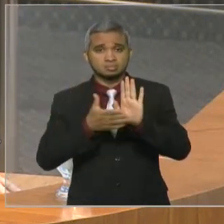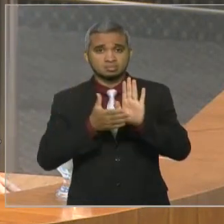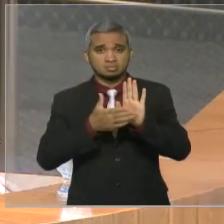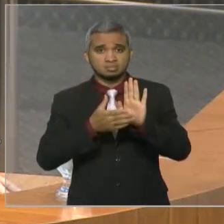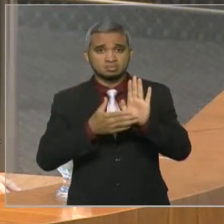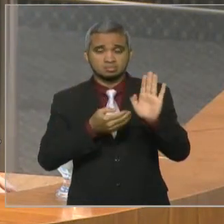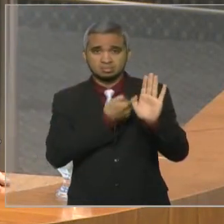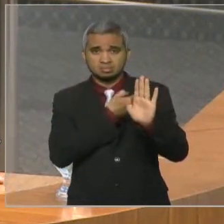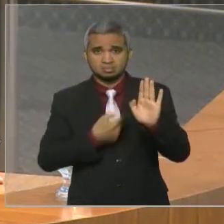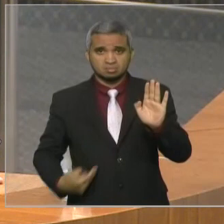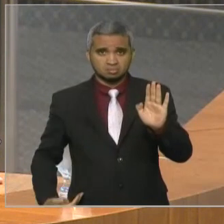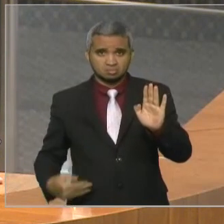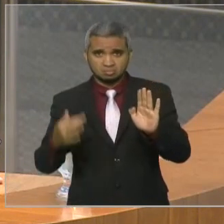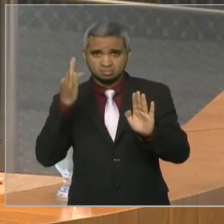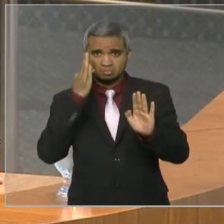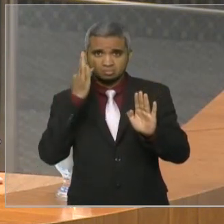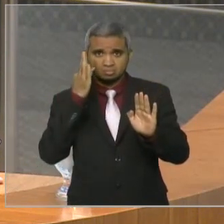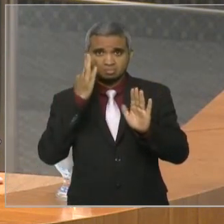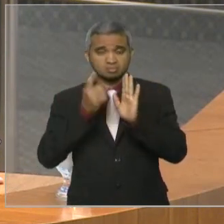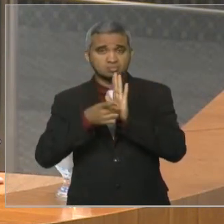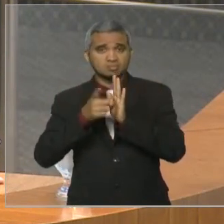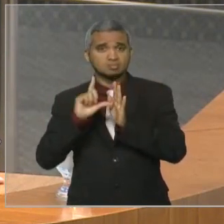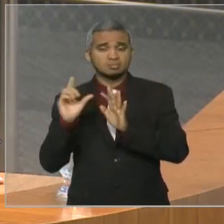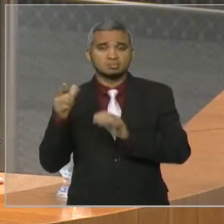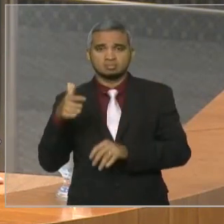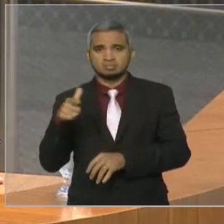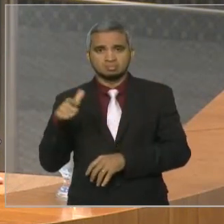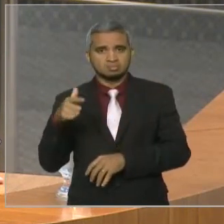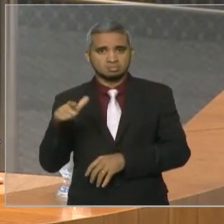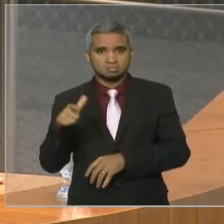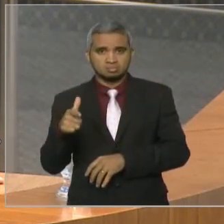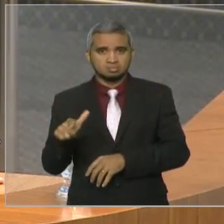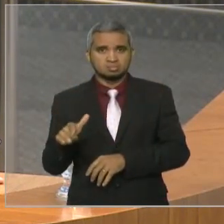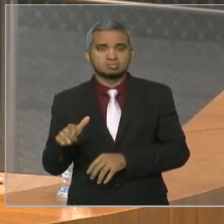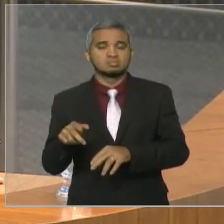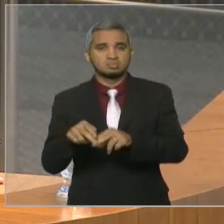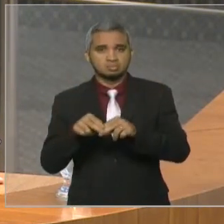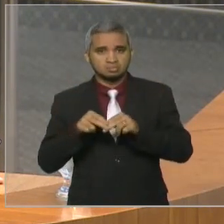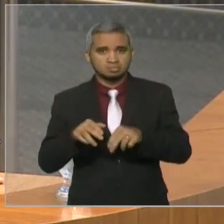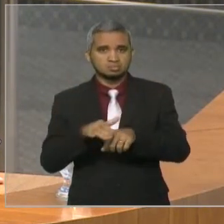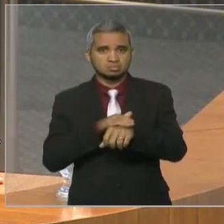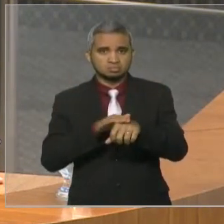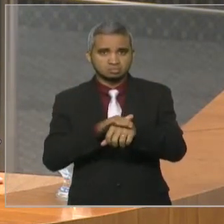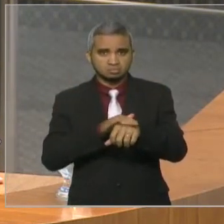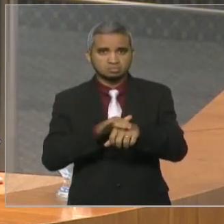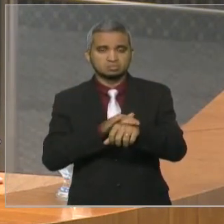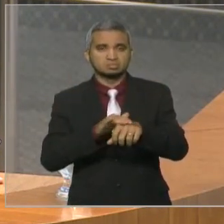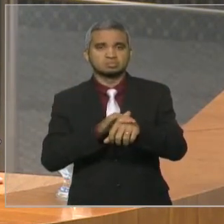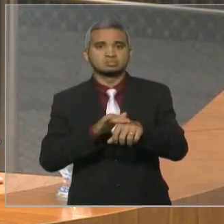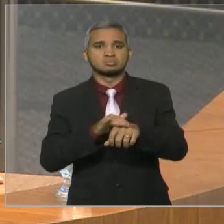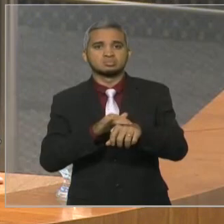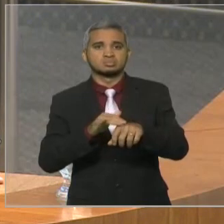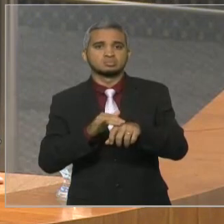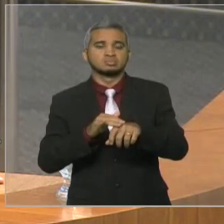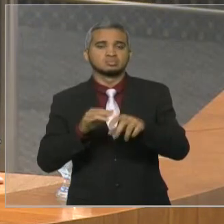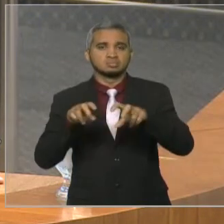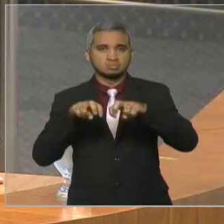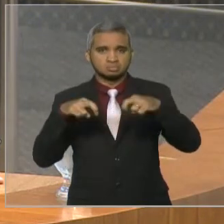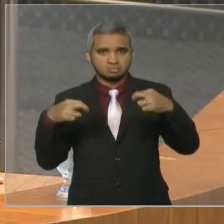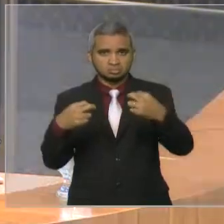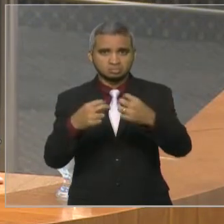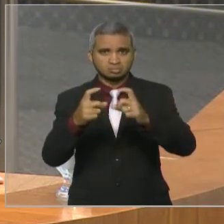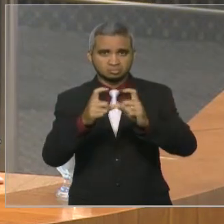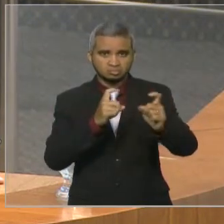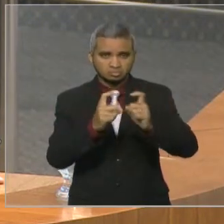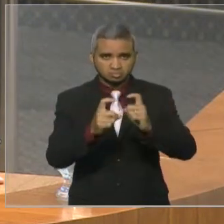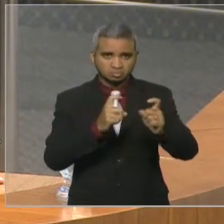Dino. Ela não existia. Foi trabalhada, foi dialogada com a categoria, com os secretários e com essa casa,